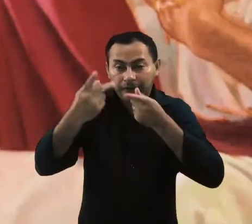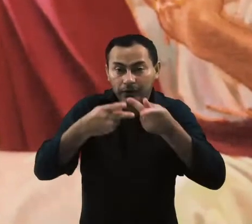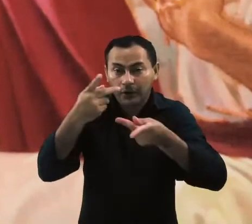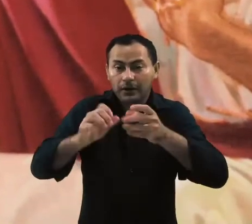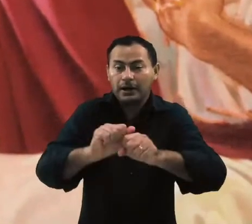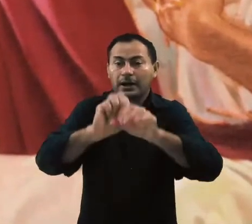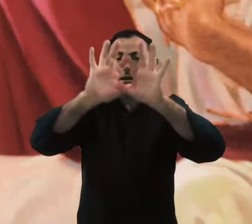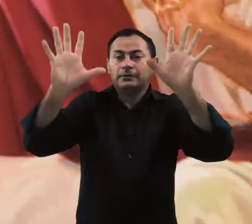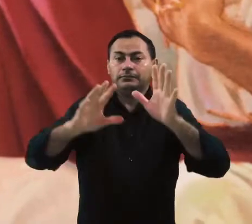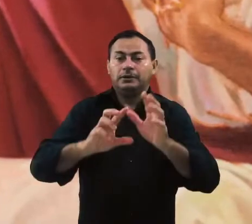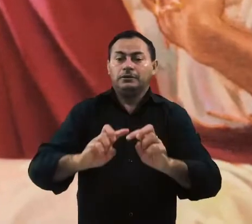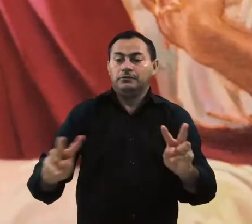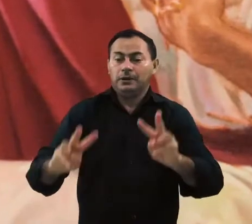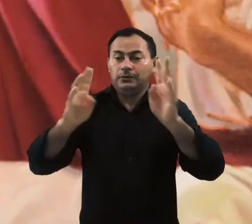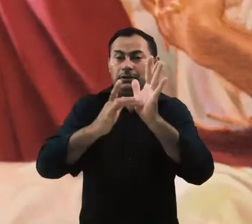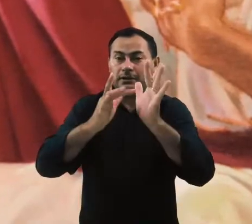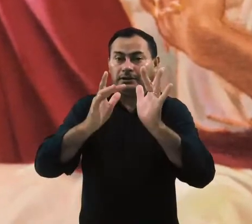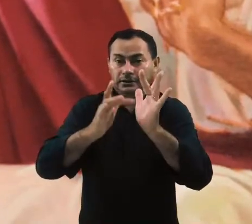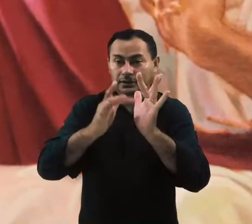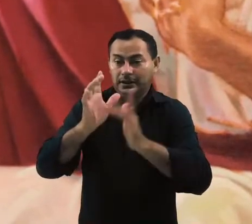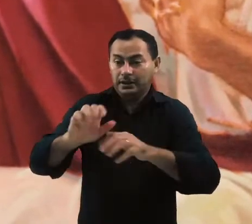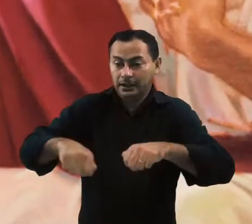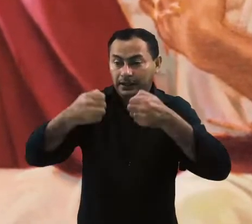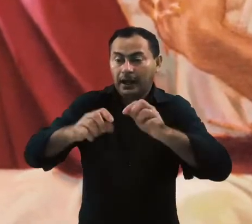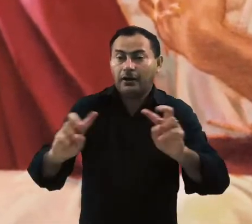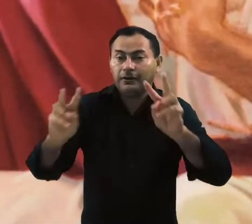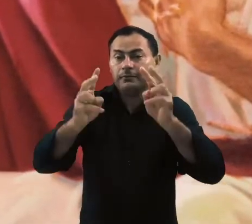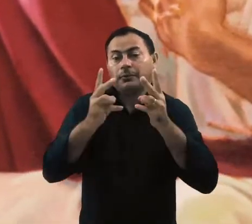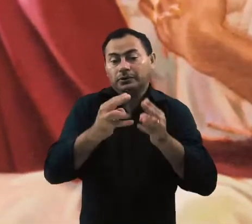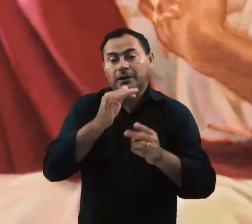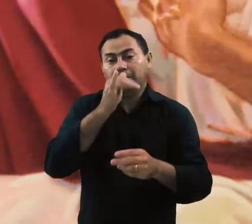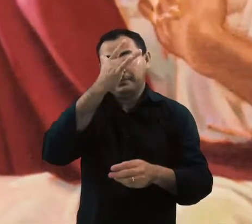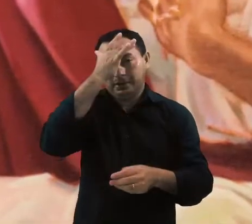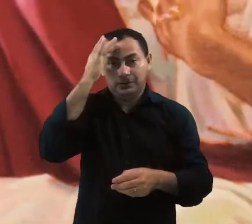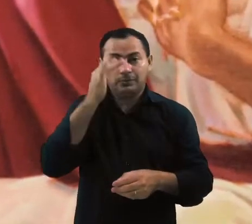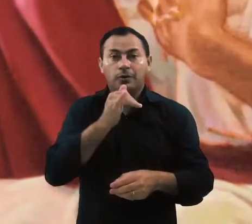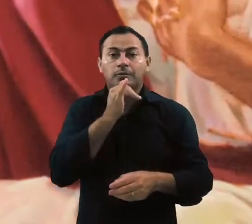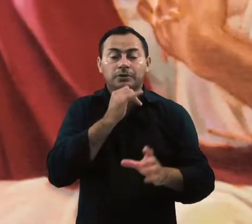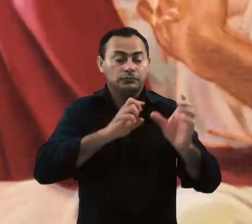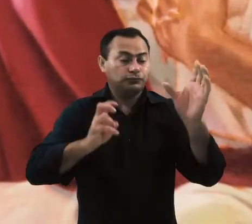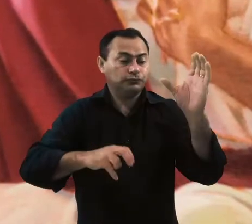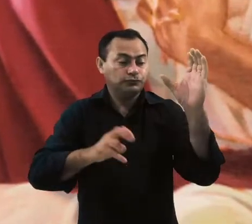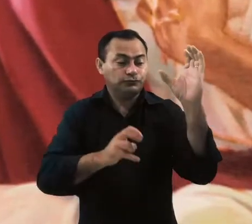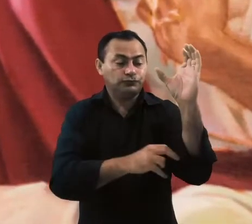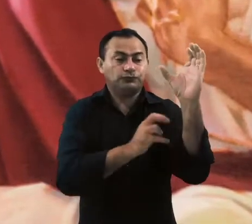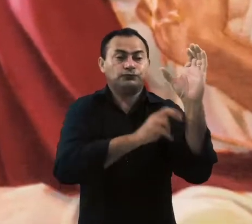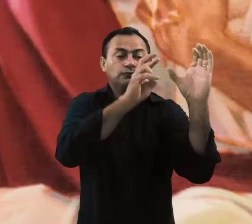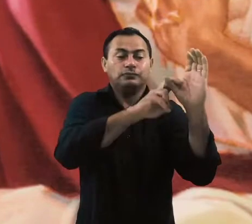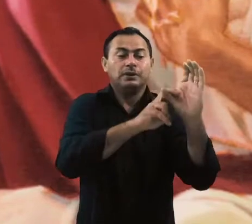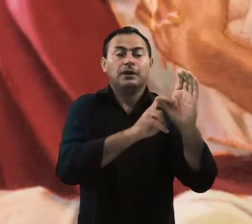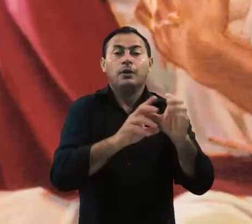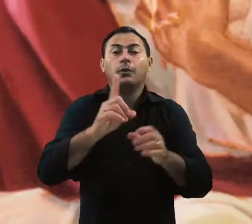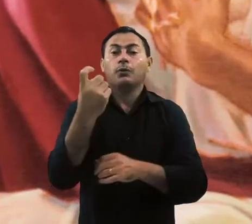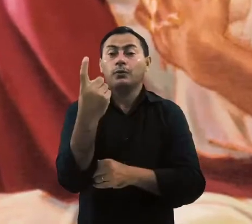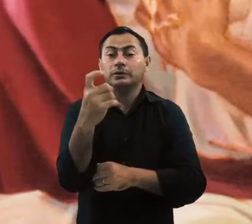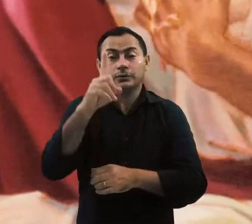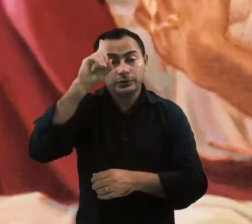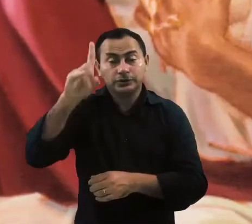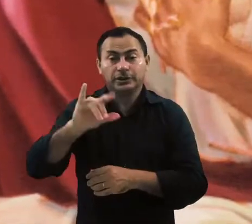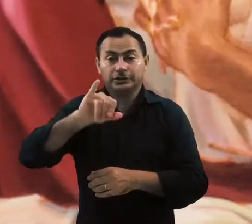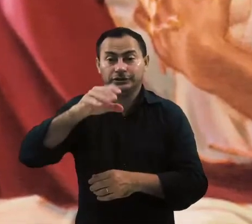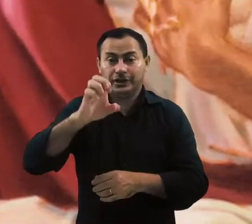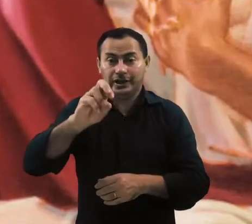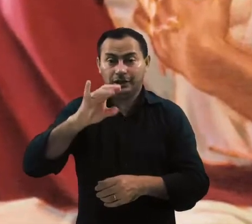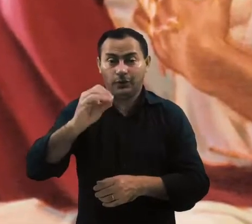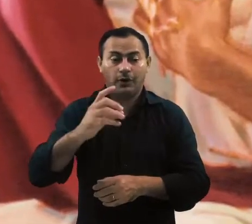Jesus deixou claro o valor que dá a pessoas como Zaqueu quando escolheu passar o único dia que Tim Jericó